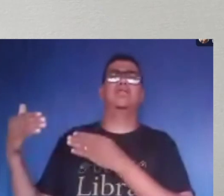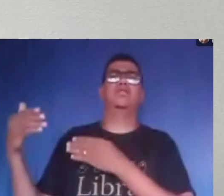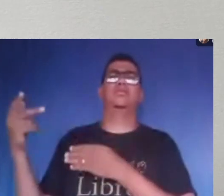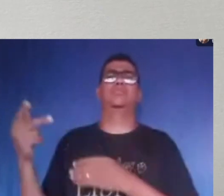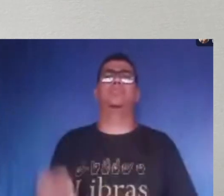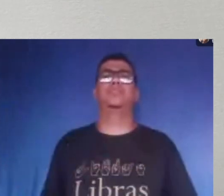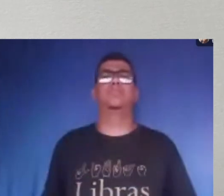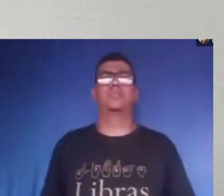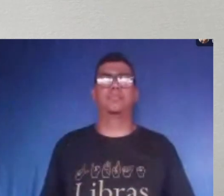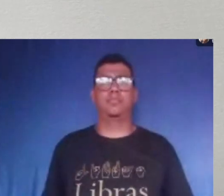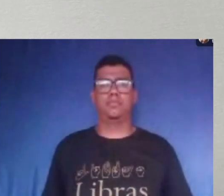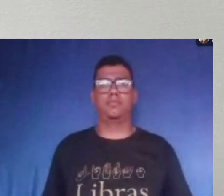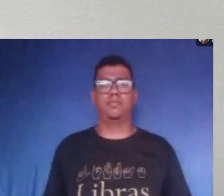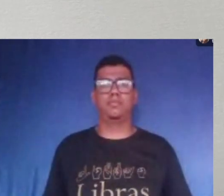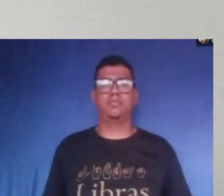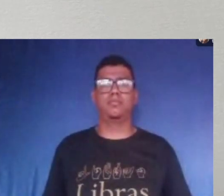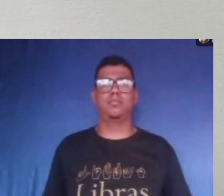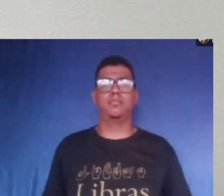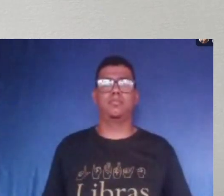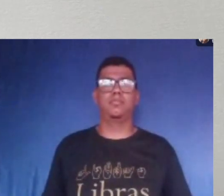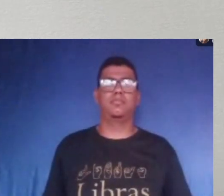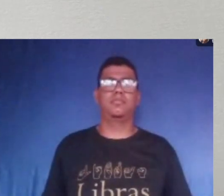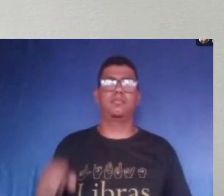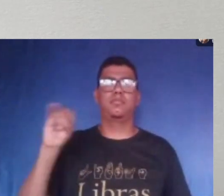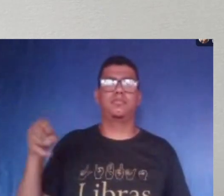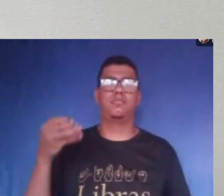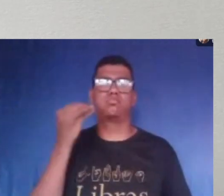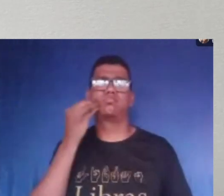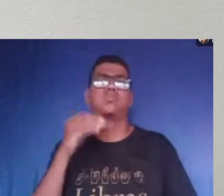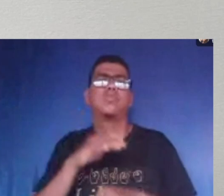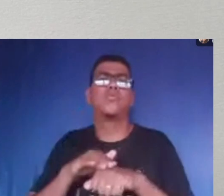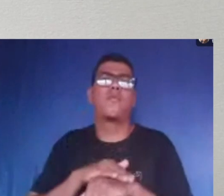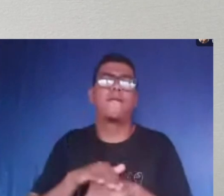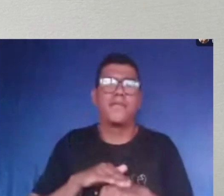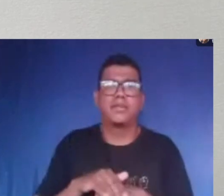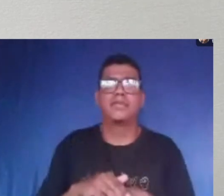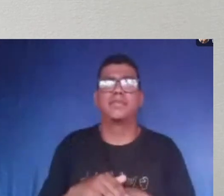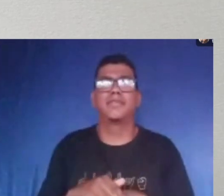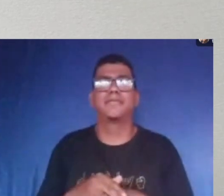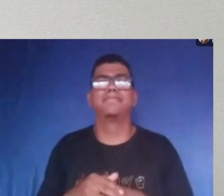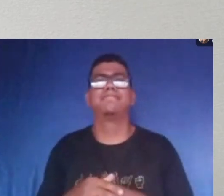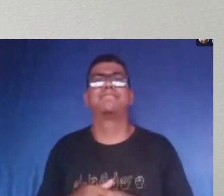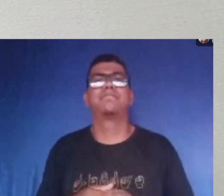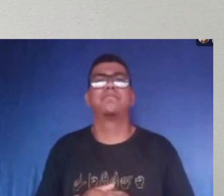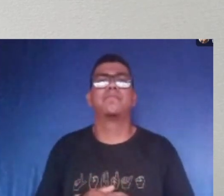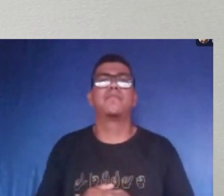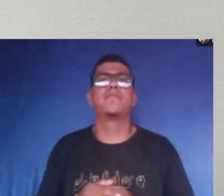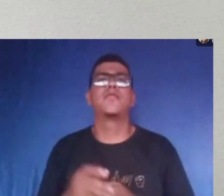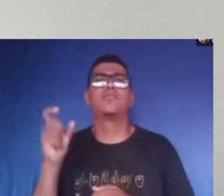também, né? Assim também tem atuado missionários nos confins da terra. Nesse mês, inclusive, eu tenho um testemunho